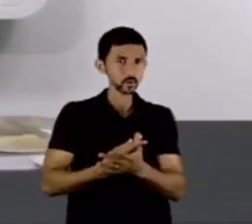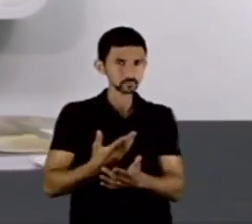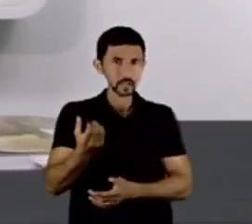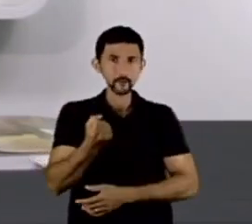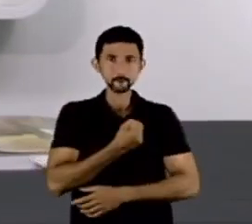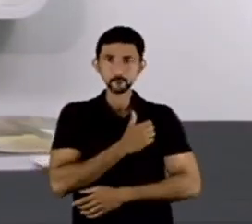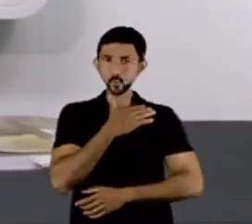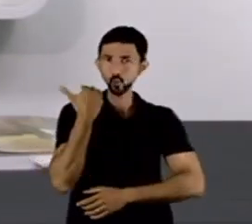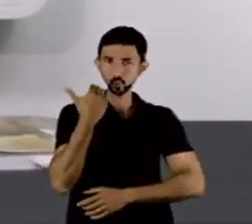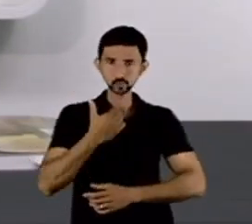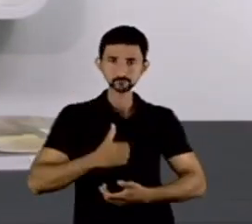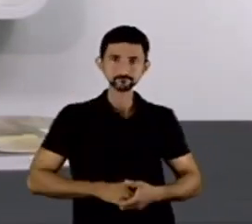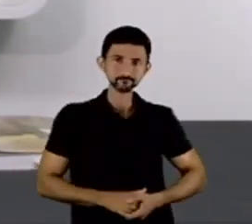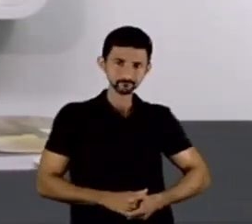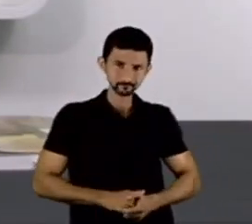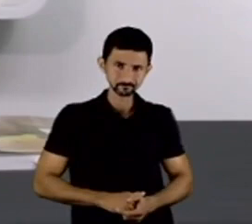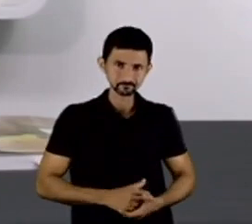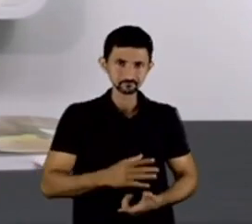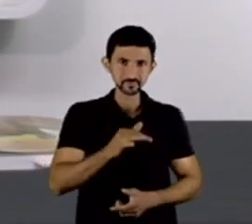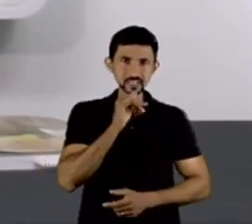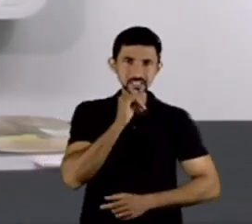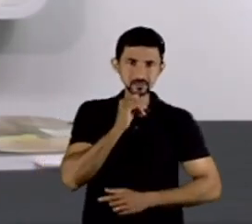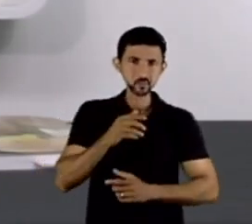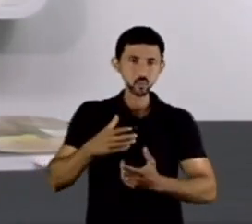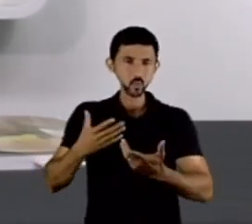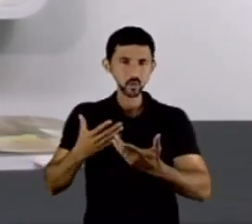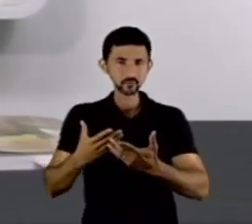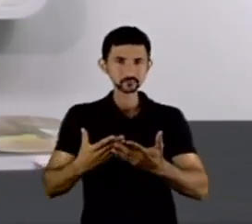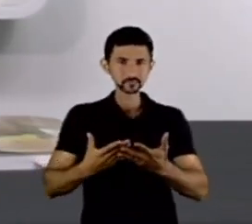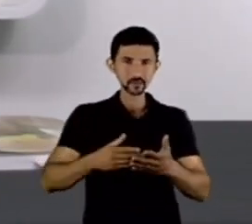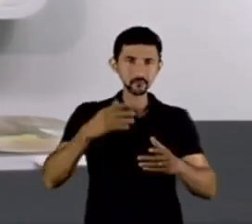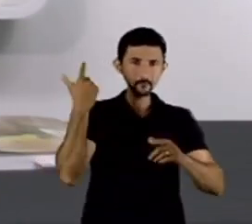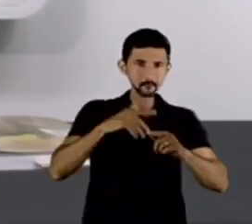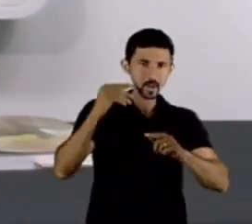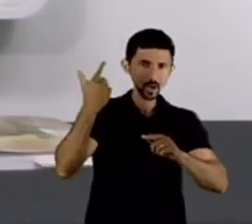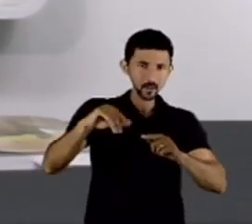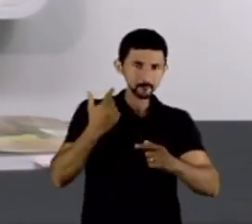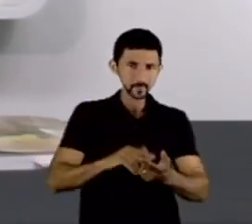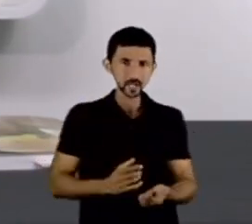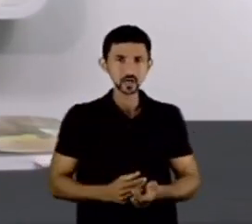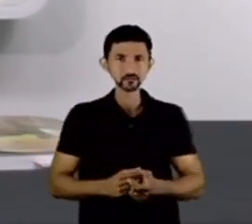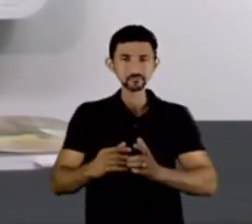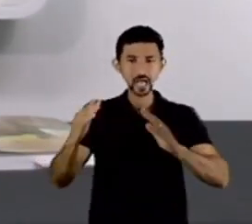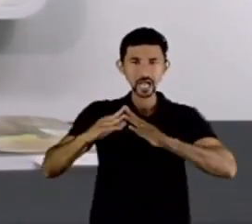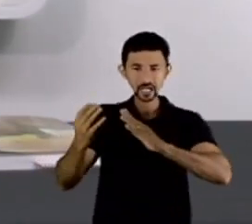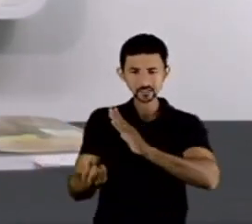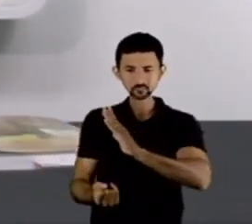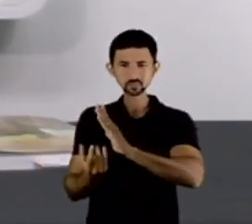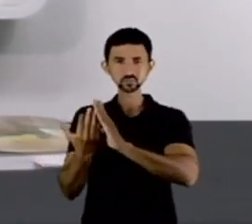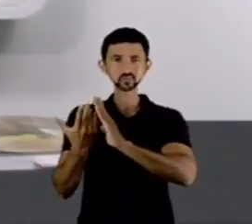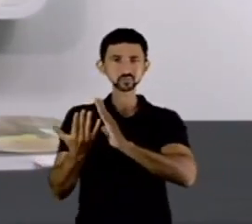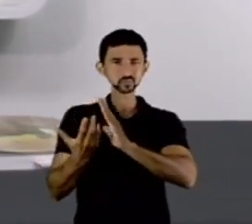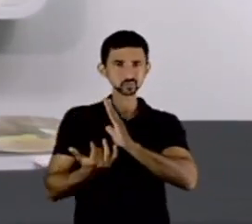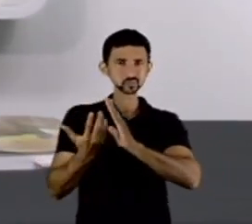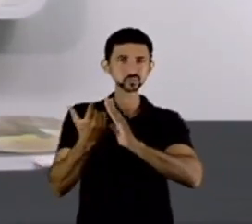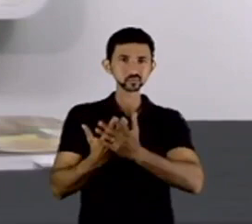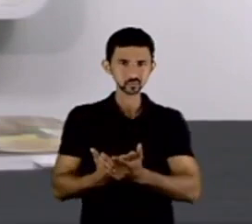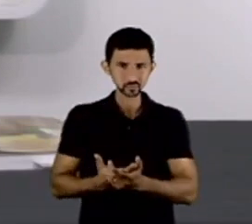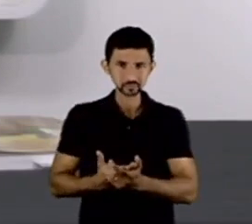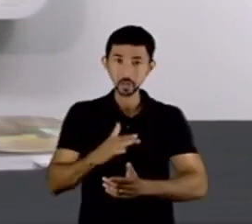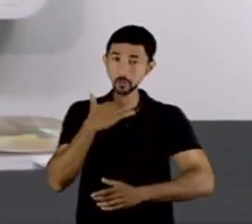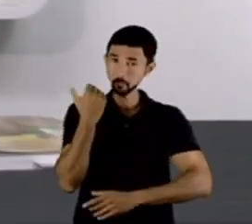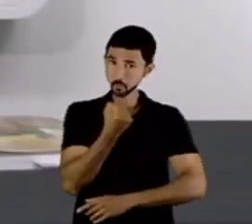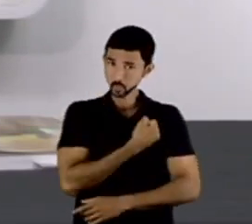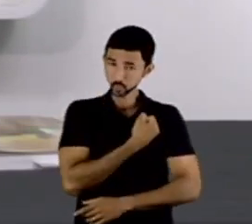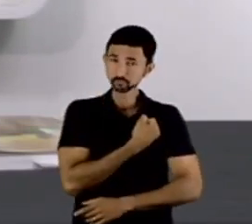aconteciam a essa pessoa. A pessoa era perseguida, às vezes apanhava, tinha propriedade incendiada, eram